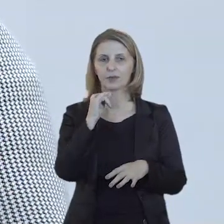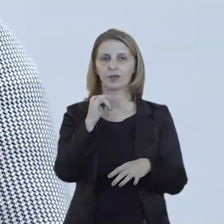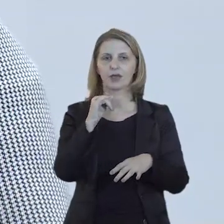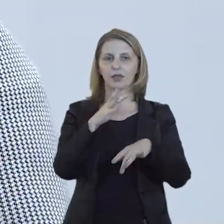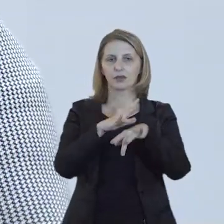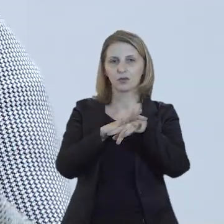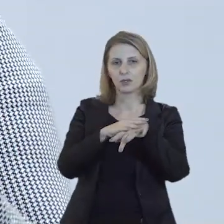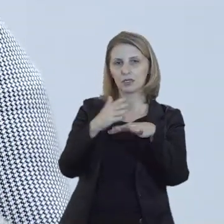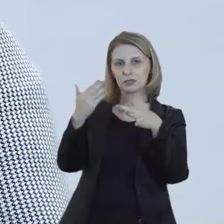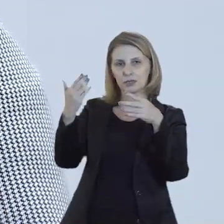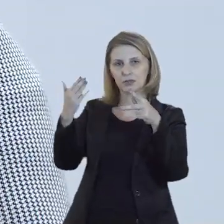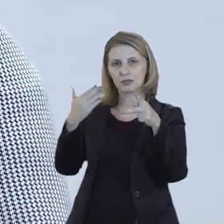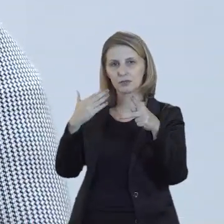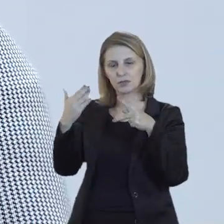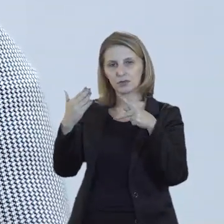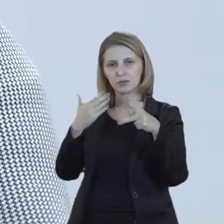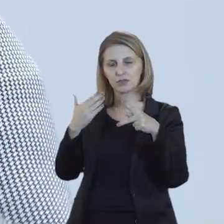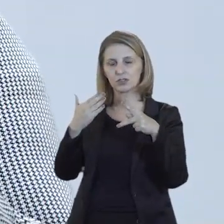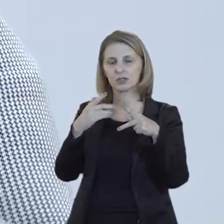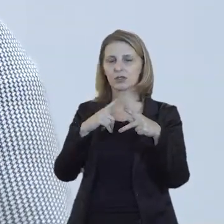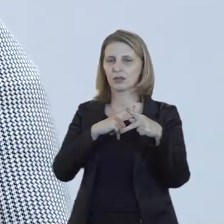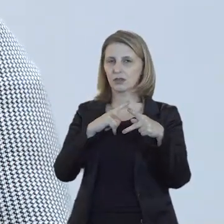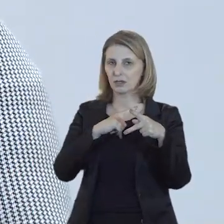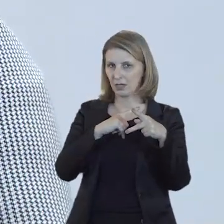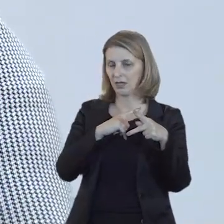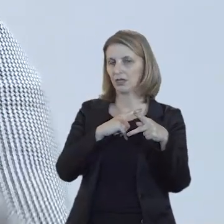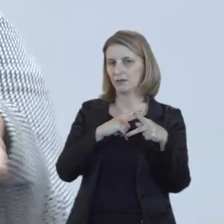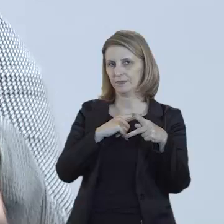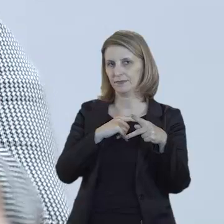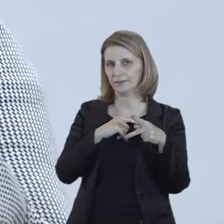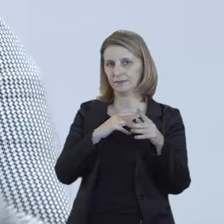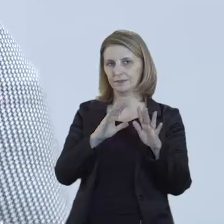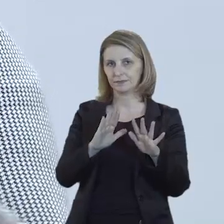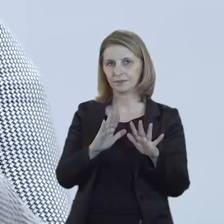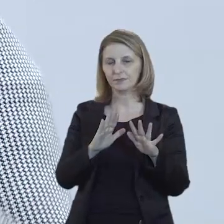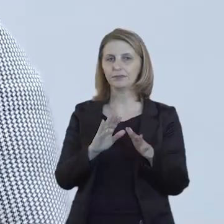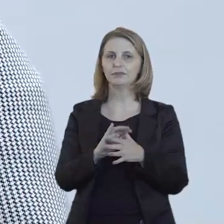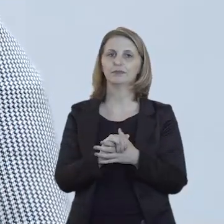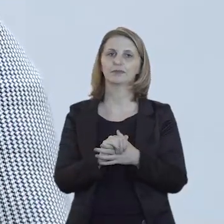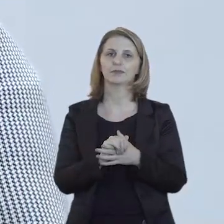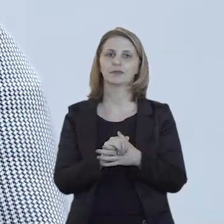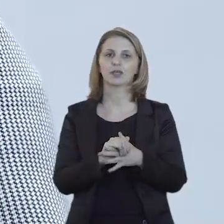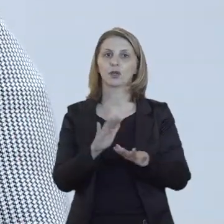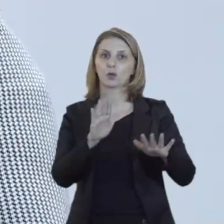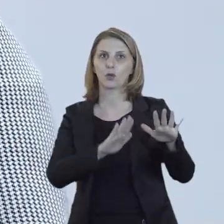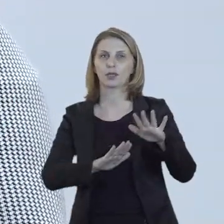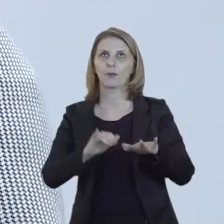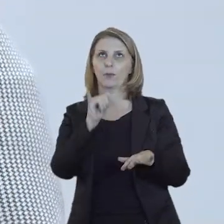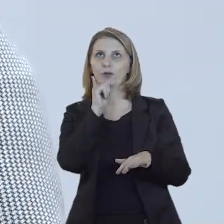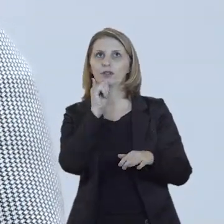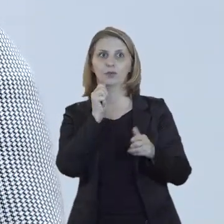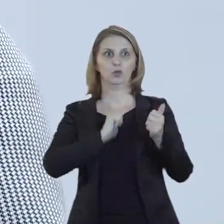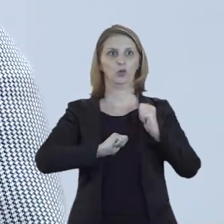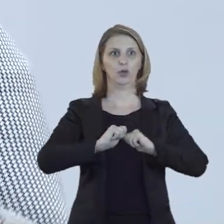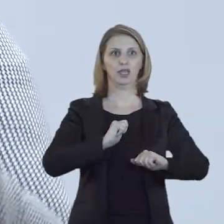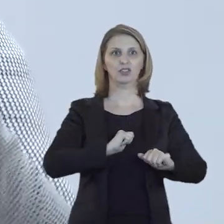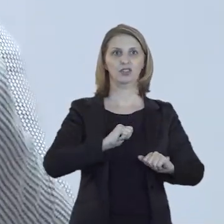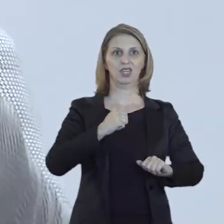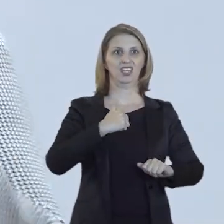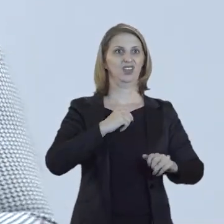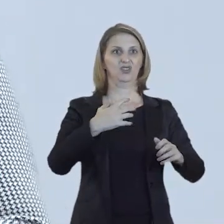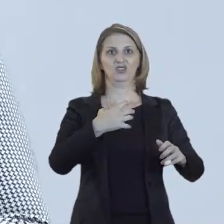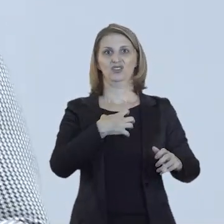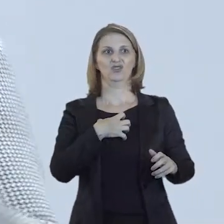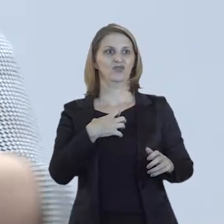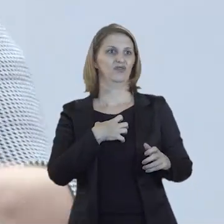né? Não vamos psicopatologizar alguns sintomas, né? Alguns sinais que a gente vai dar agora, né? Não é